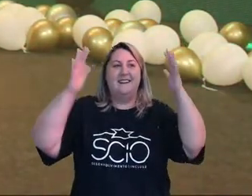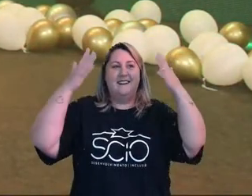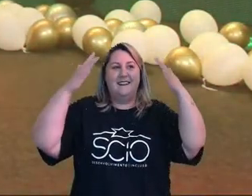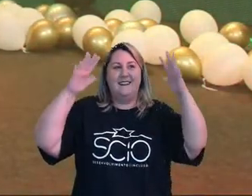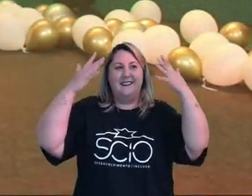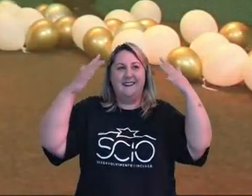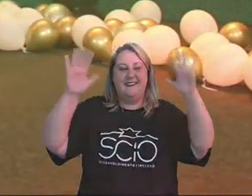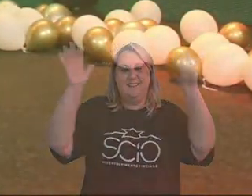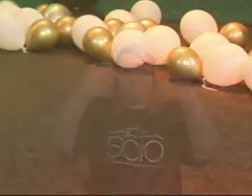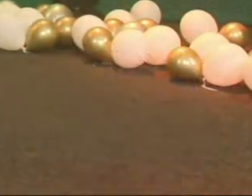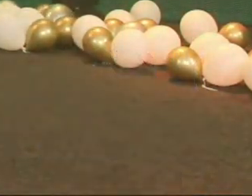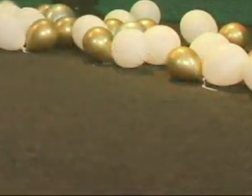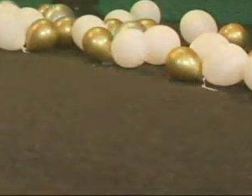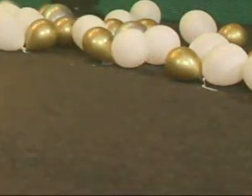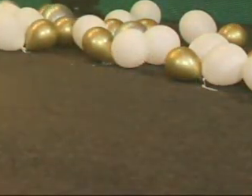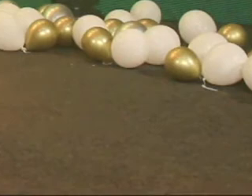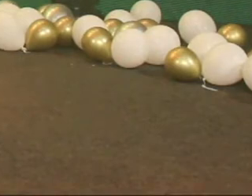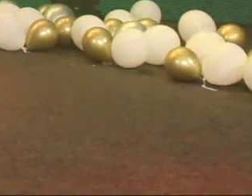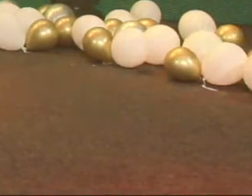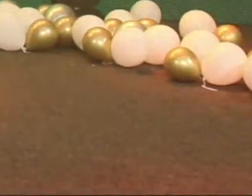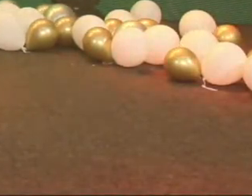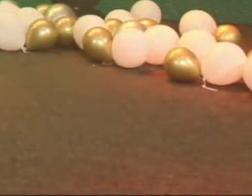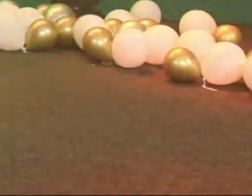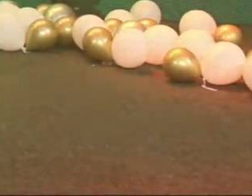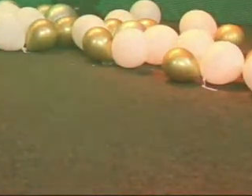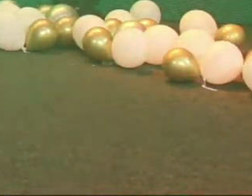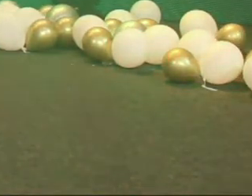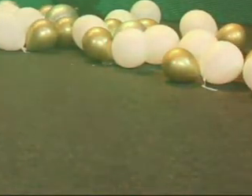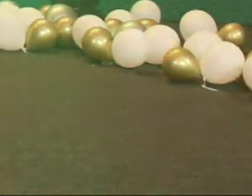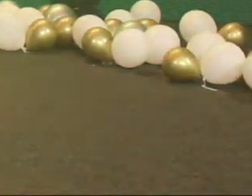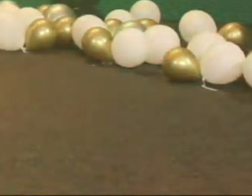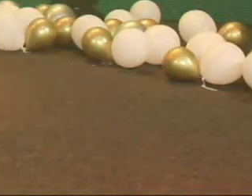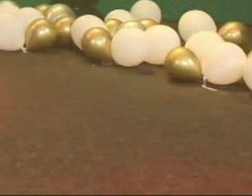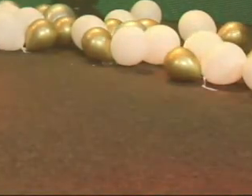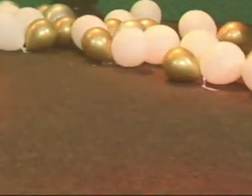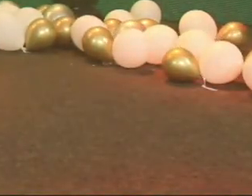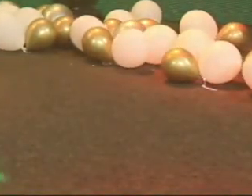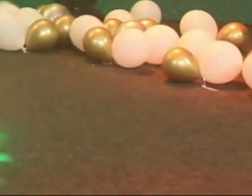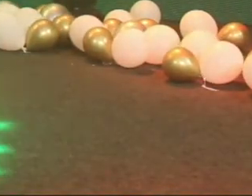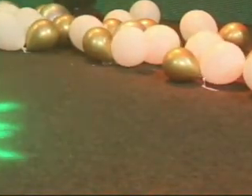Valeu. Tchau, tchau, tchau, tchau, tchau, tchau, tchau, tchau, tchau.